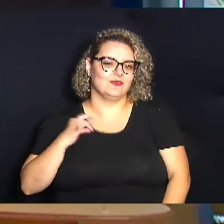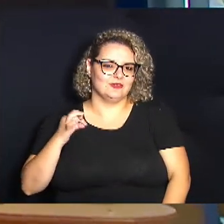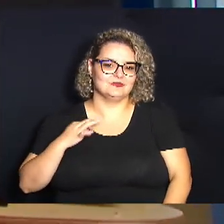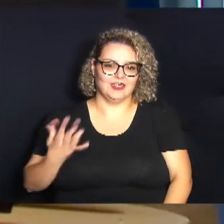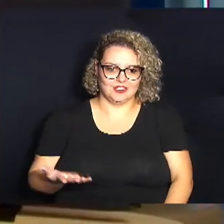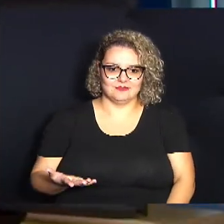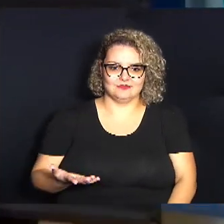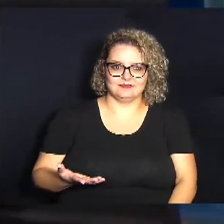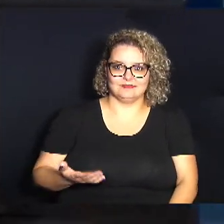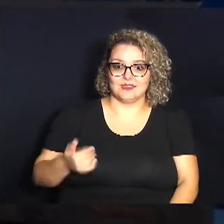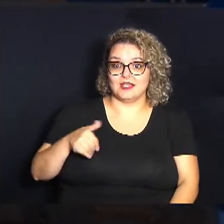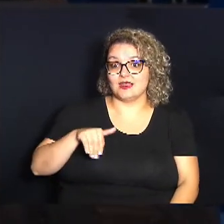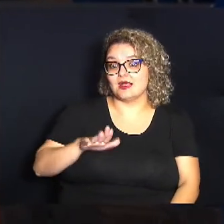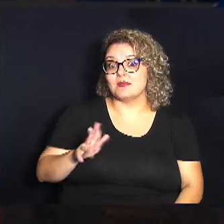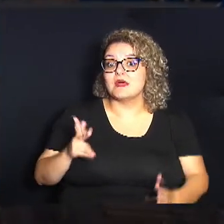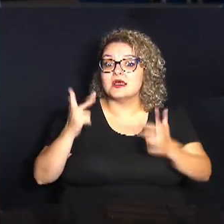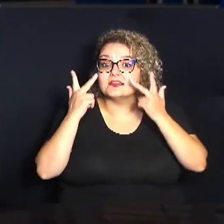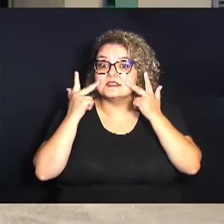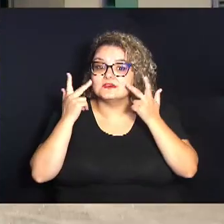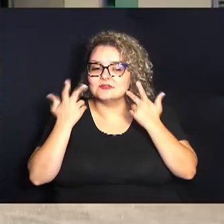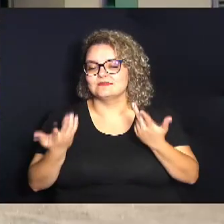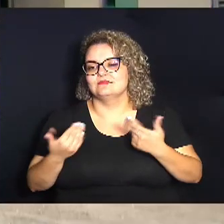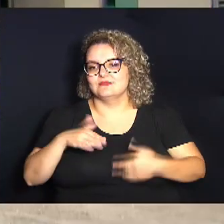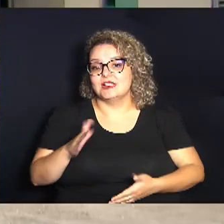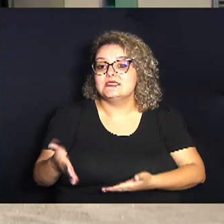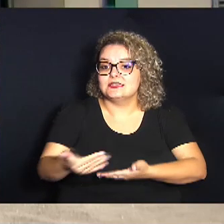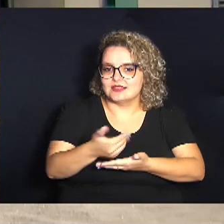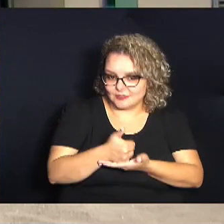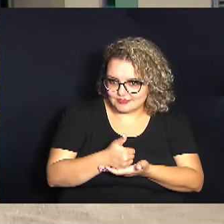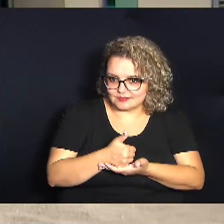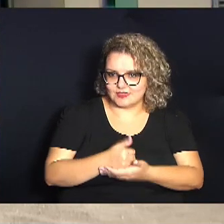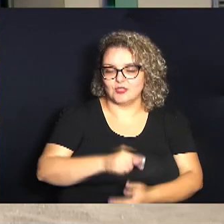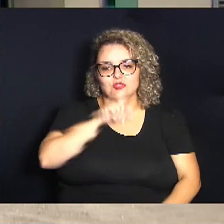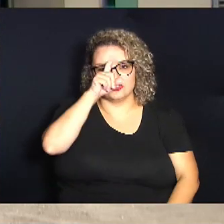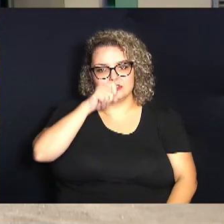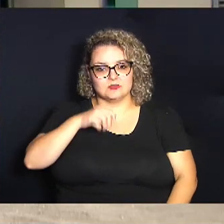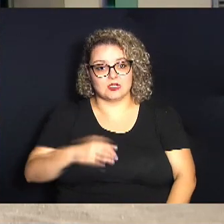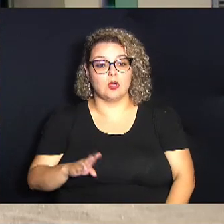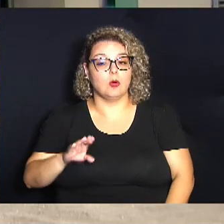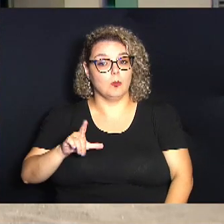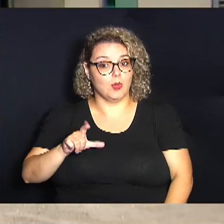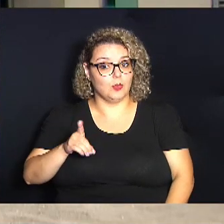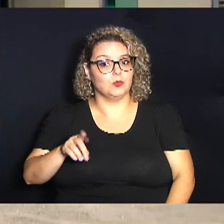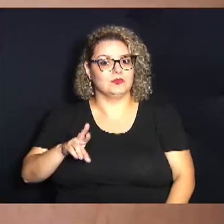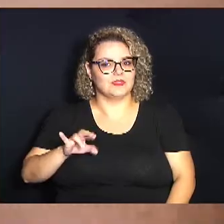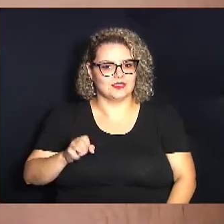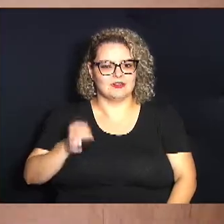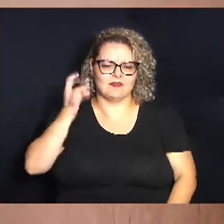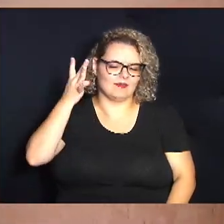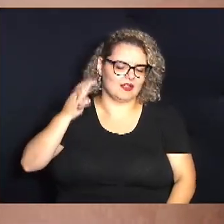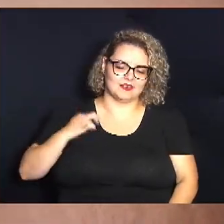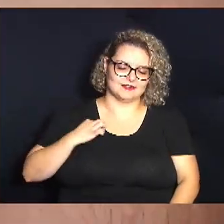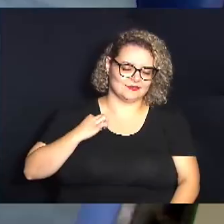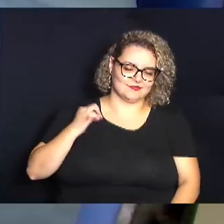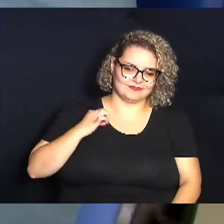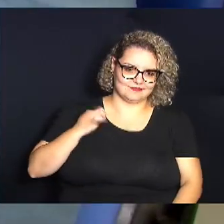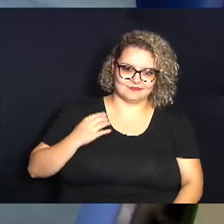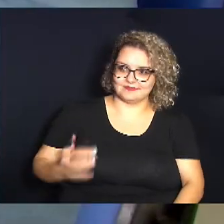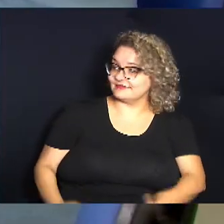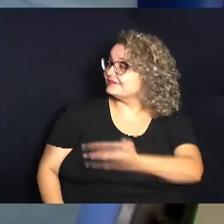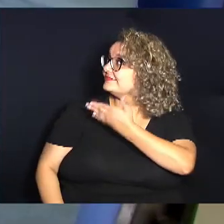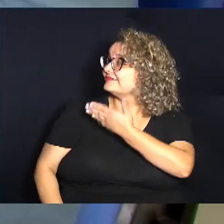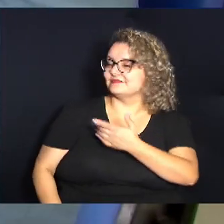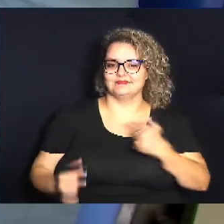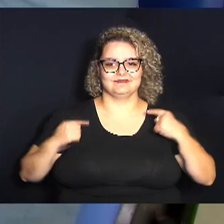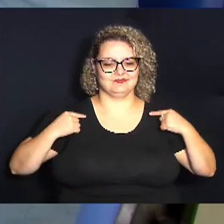era muito mais tranquilo, muito mais acolhedor. No Hospital Boldrini é fácil identificar os voluntários. De jaleco azul e